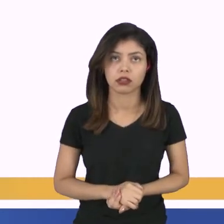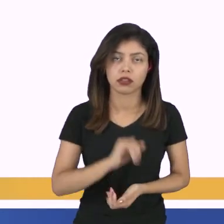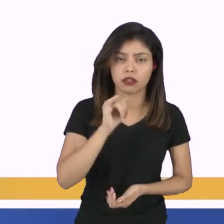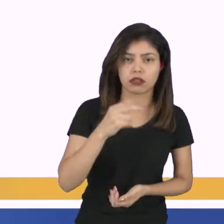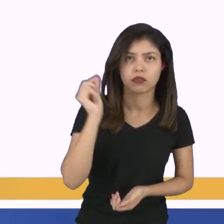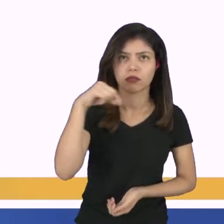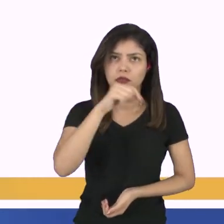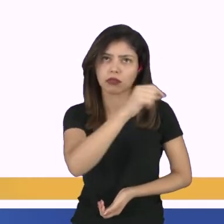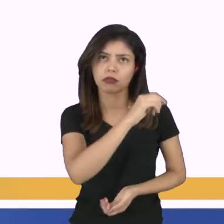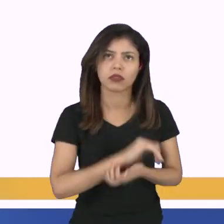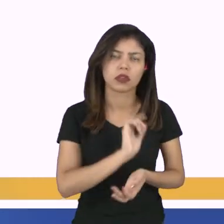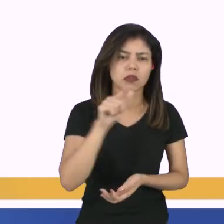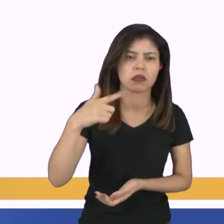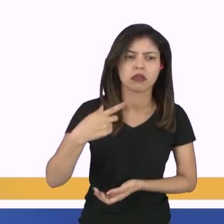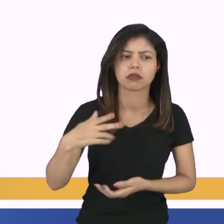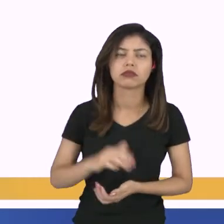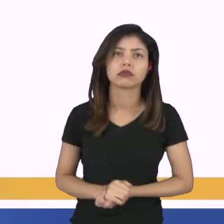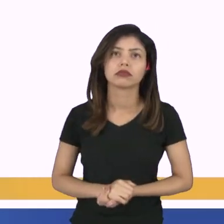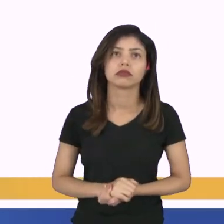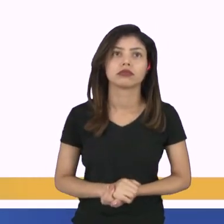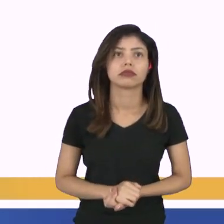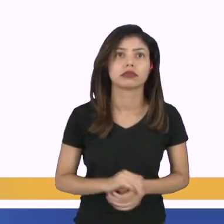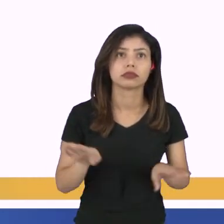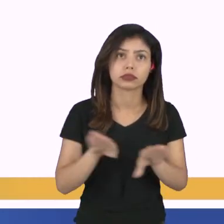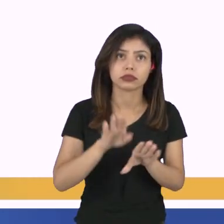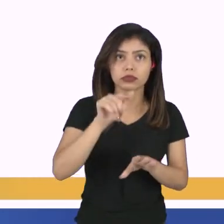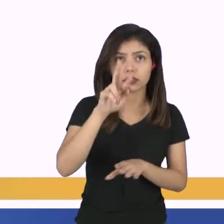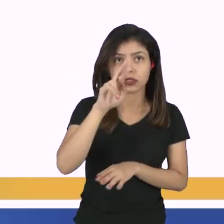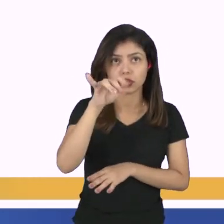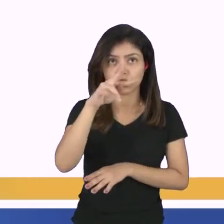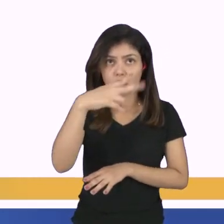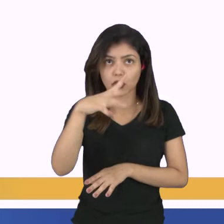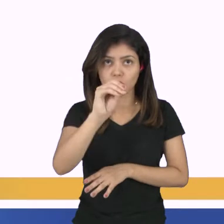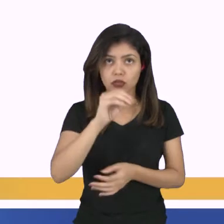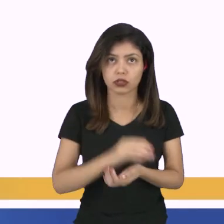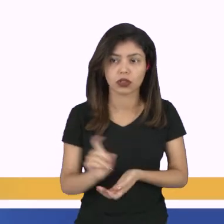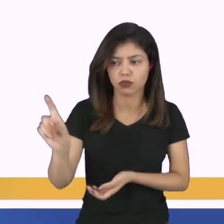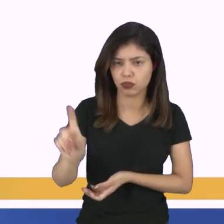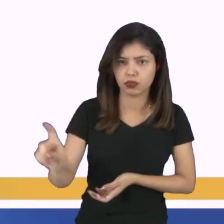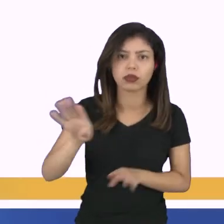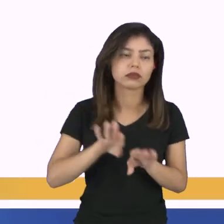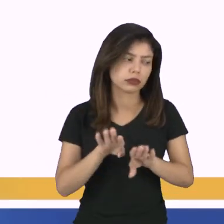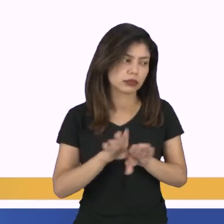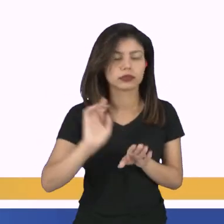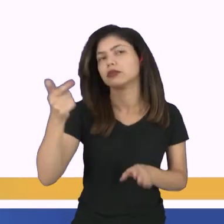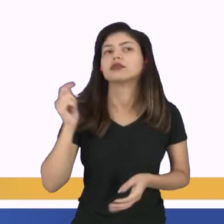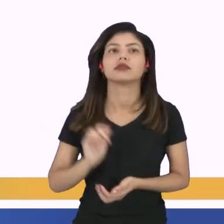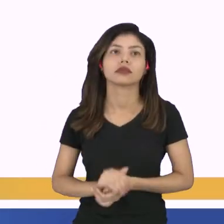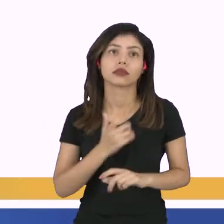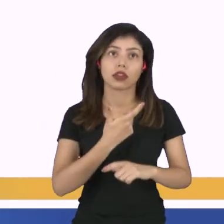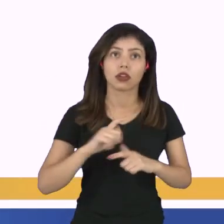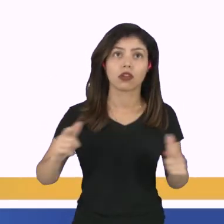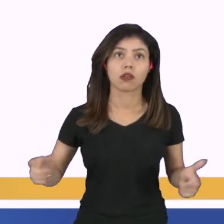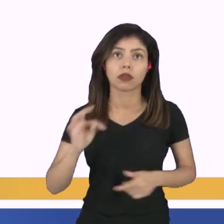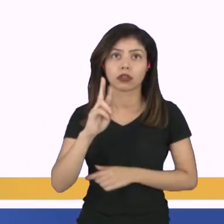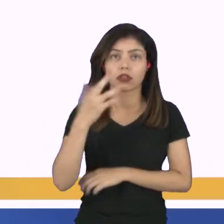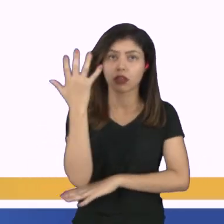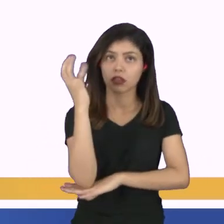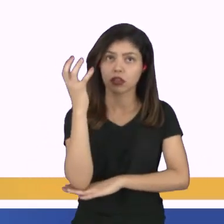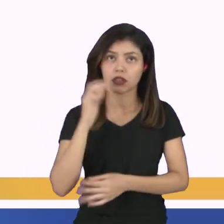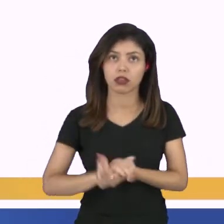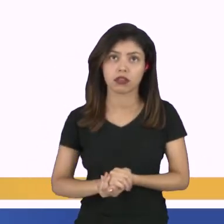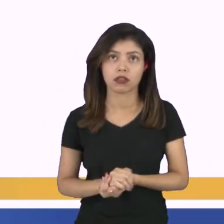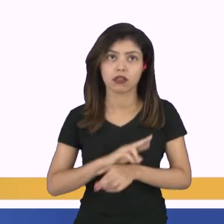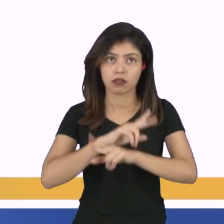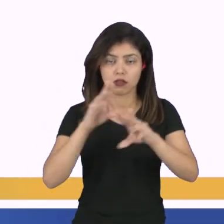como insetos, fungos, vírus, bactérias e os agrotóxicos, né, inseticidas e herbicidas. Aumento da tolerância das plantas às condições